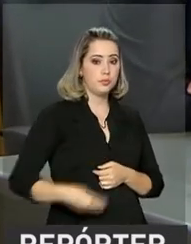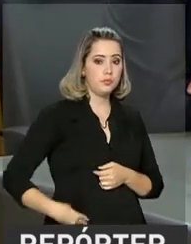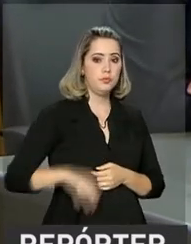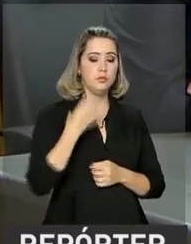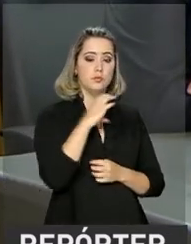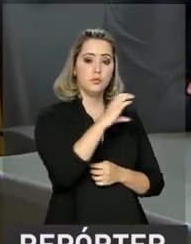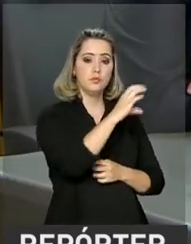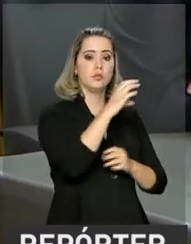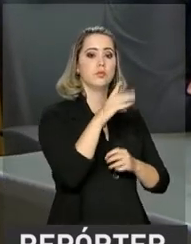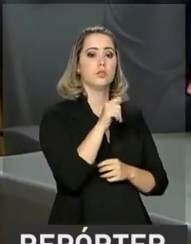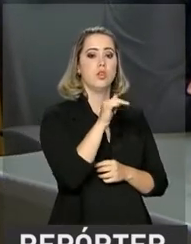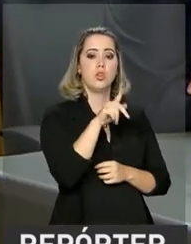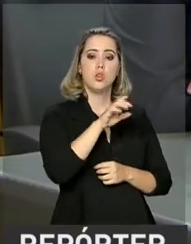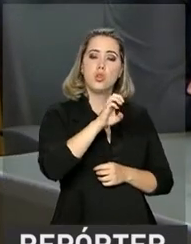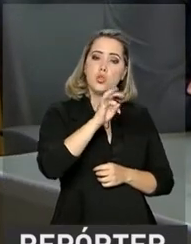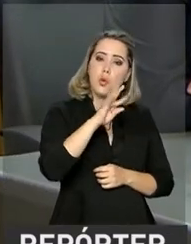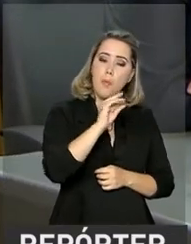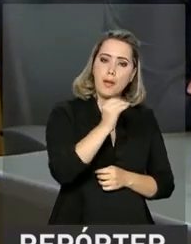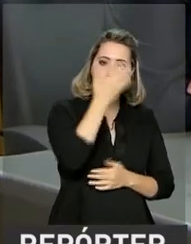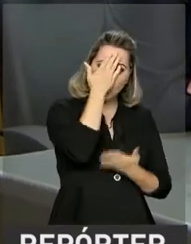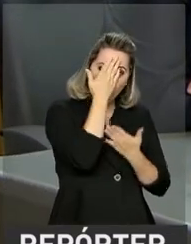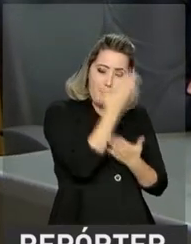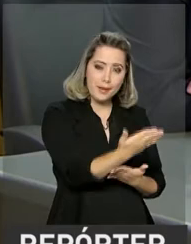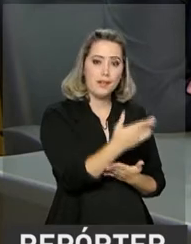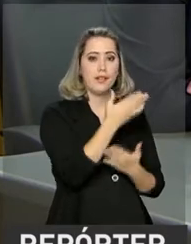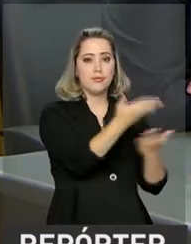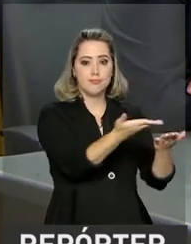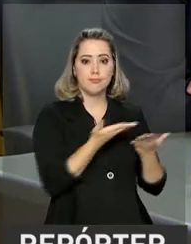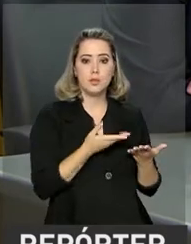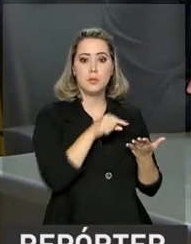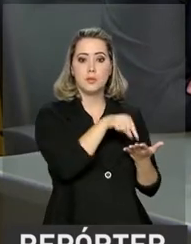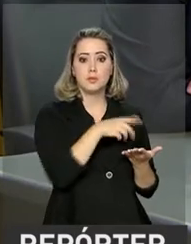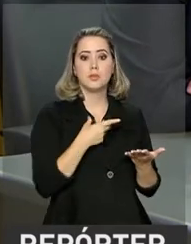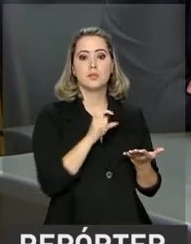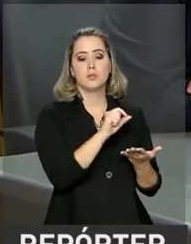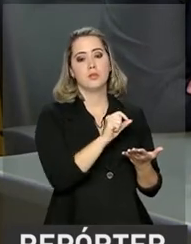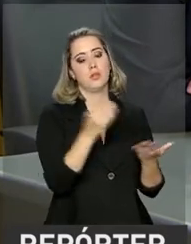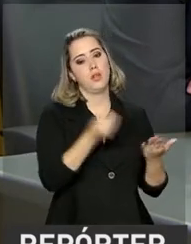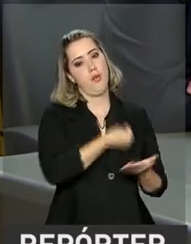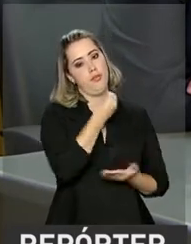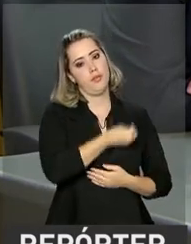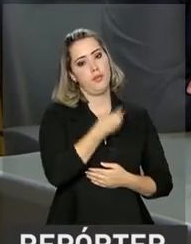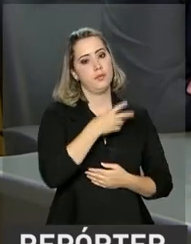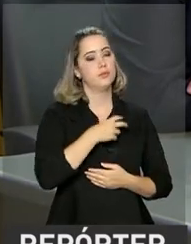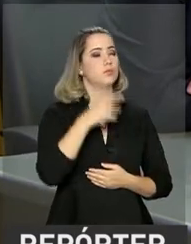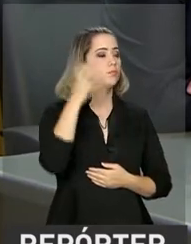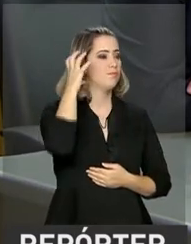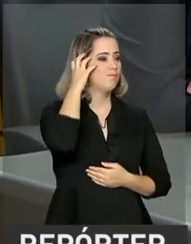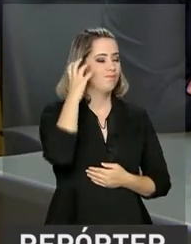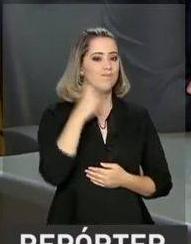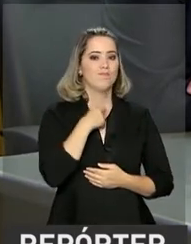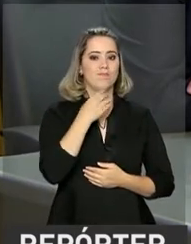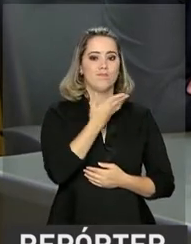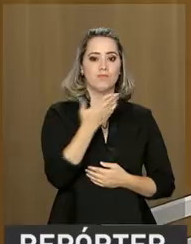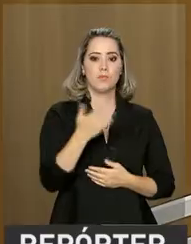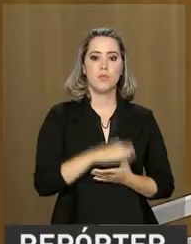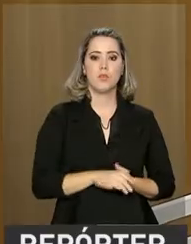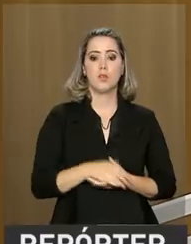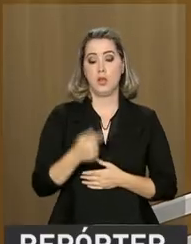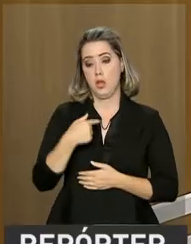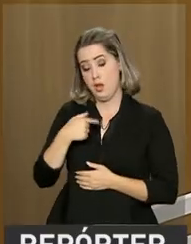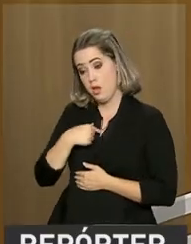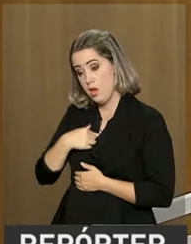comunicações gilberto kassab obrigada pela participação do serra aqui ao vivo na voz do brasil e eu que agradeço a oportunidade